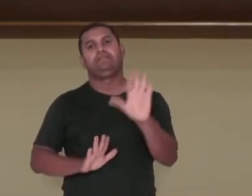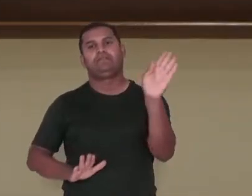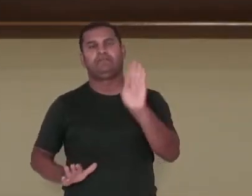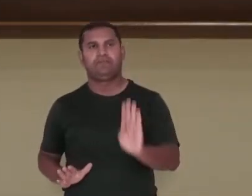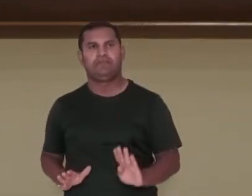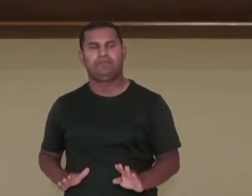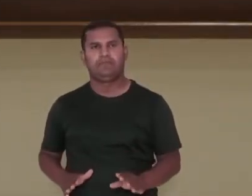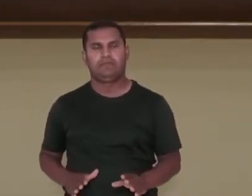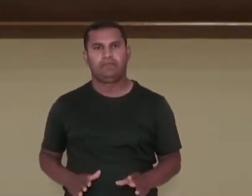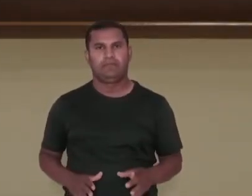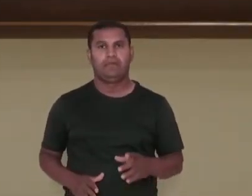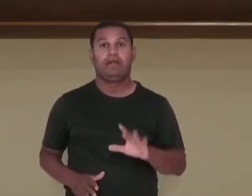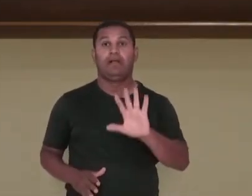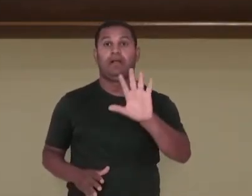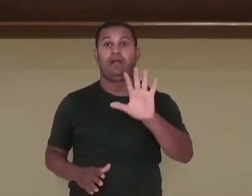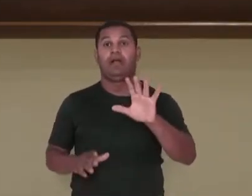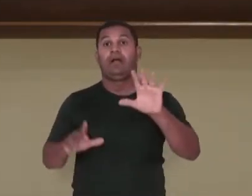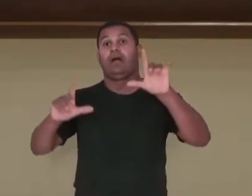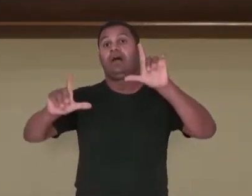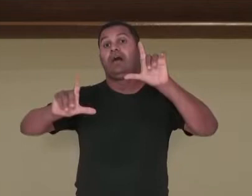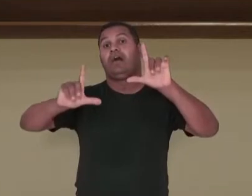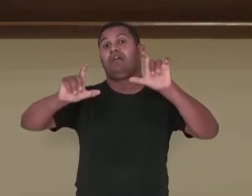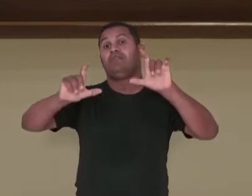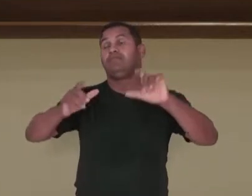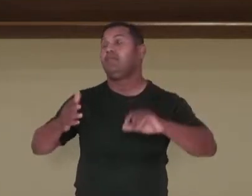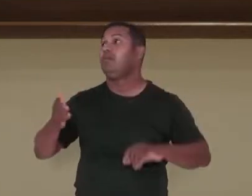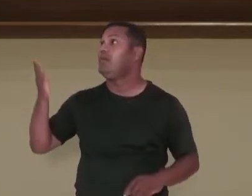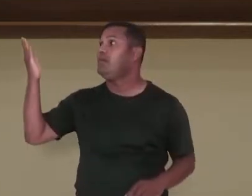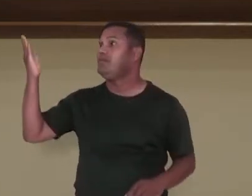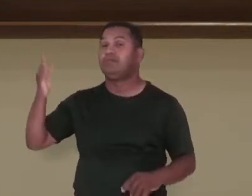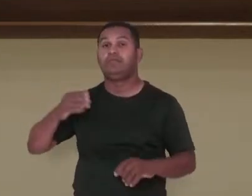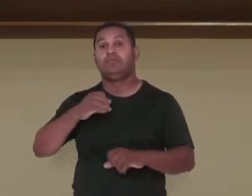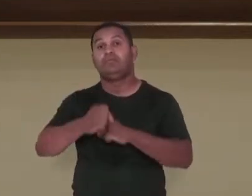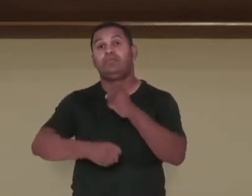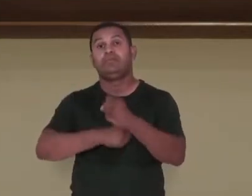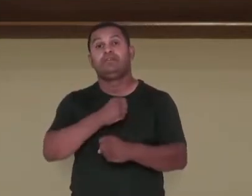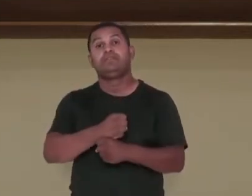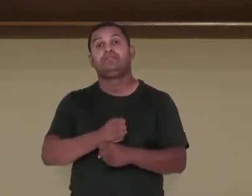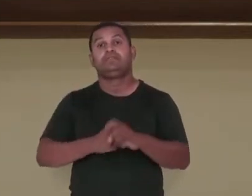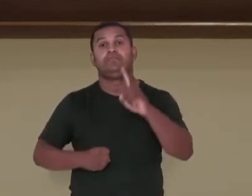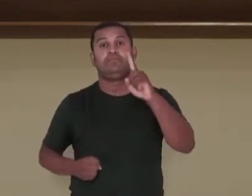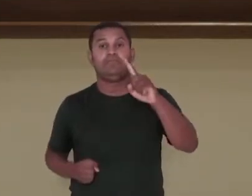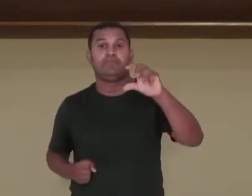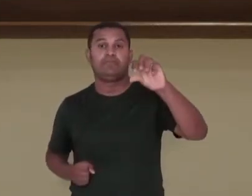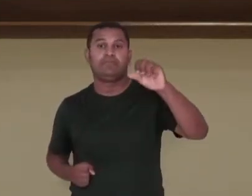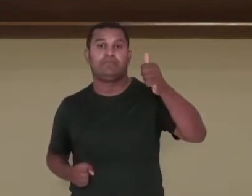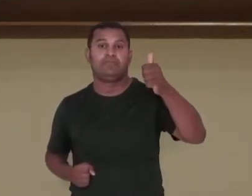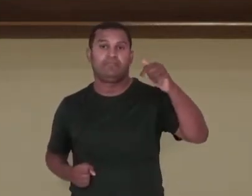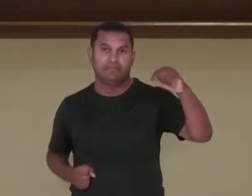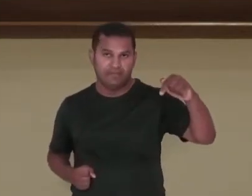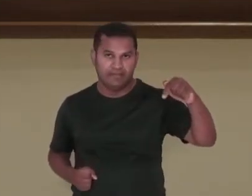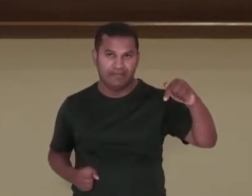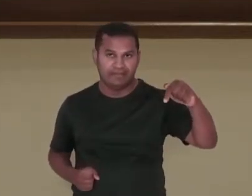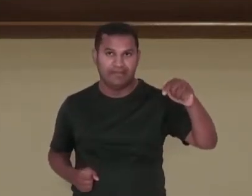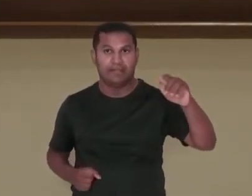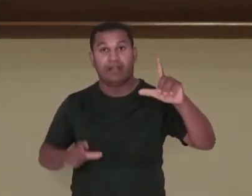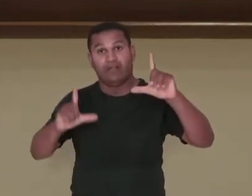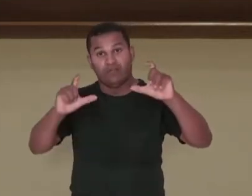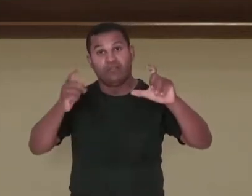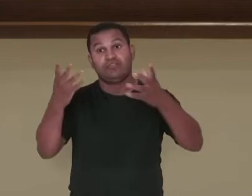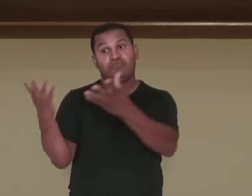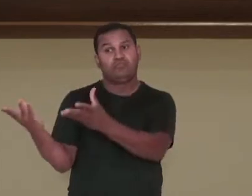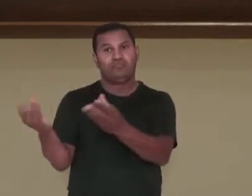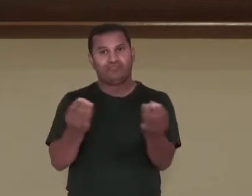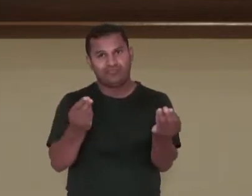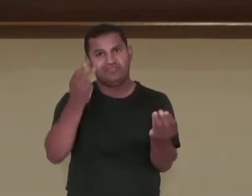da manifestação dos trabalhadores em 1917, aqui no Brasil. Bom, para a gente pensar como